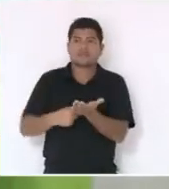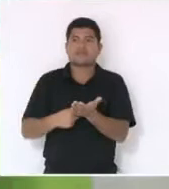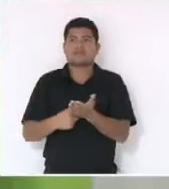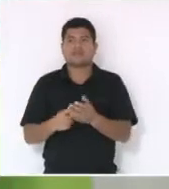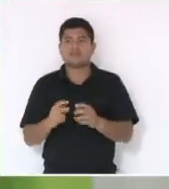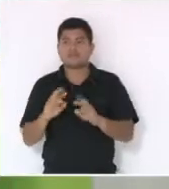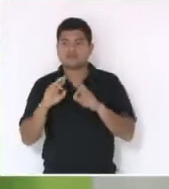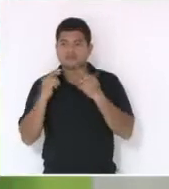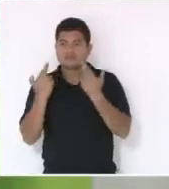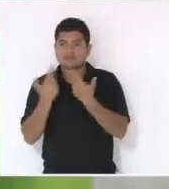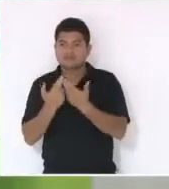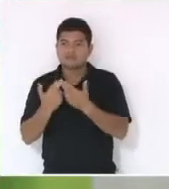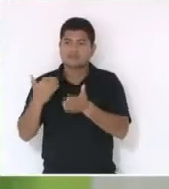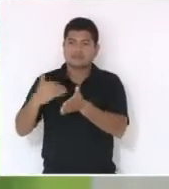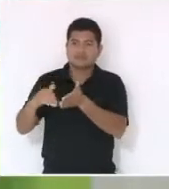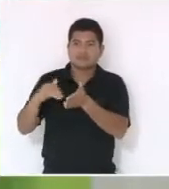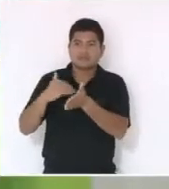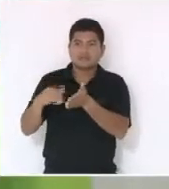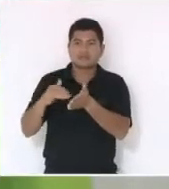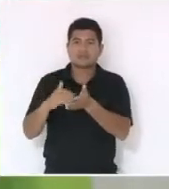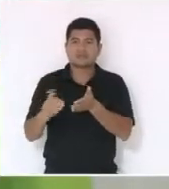nas secretarias,